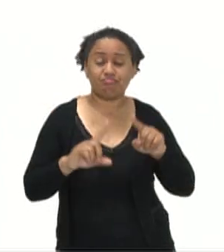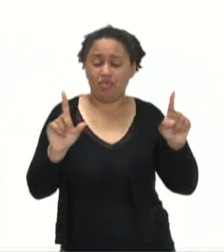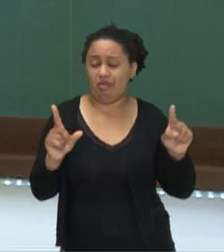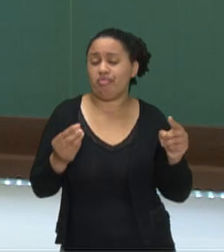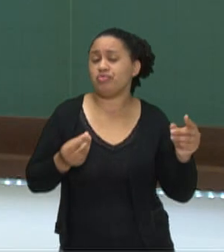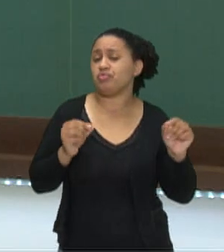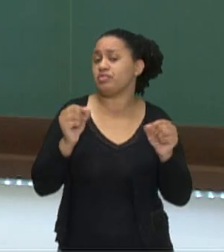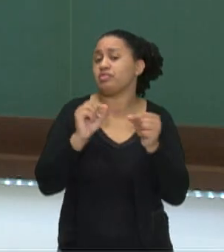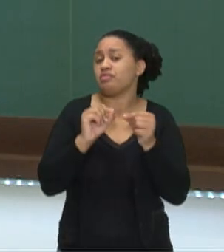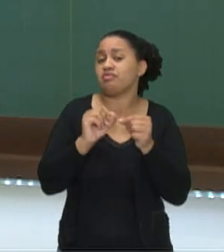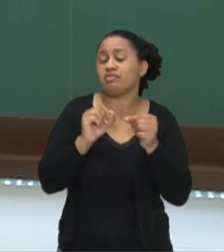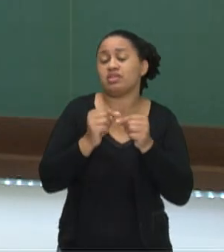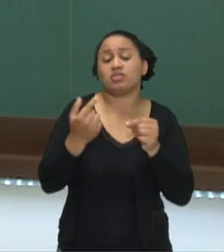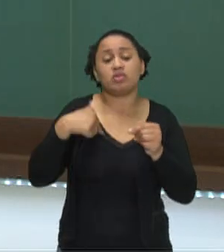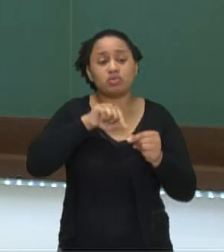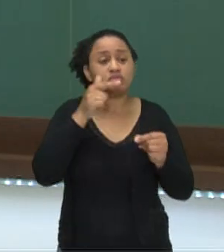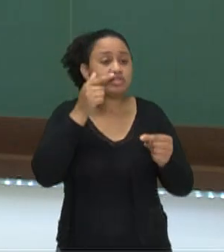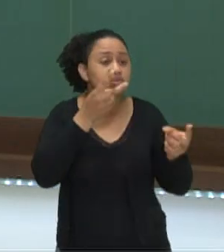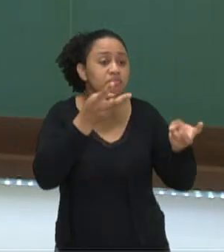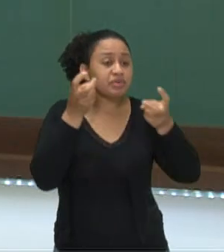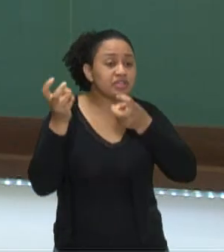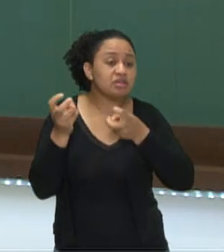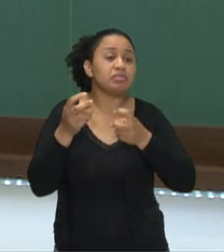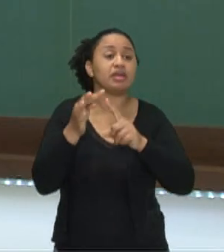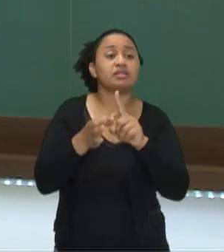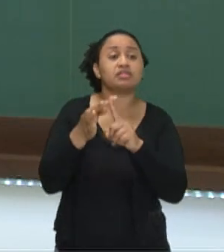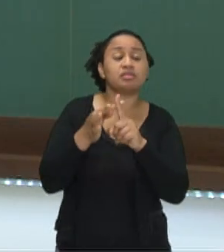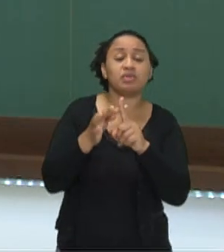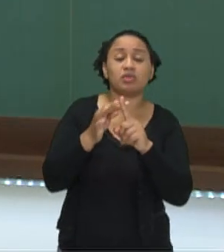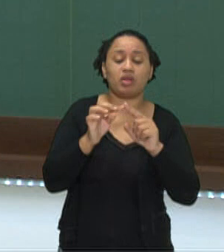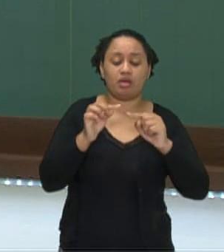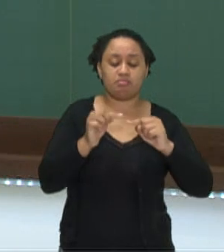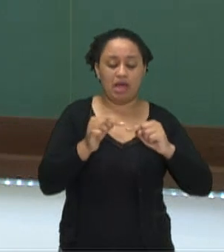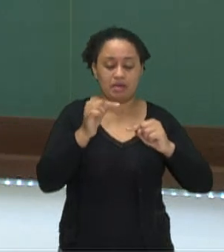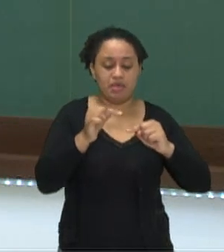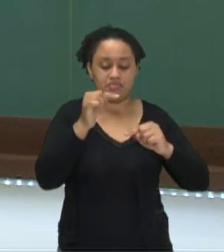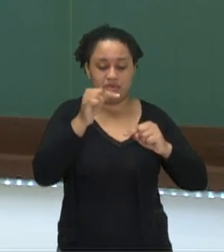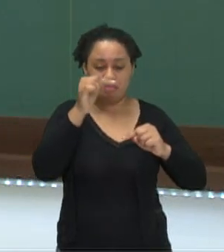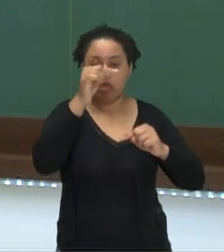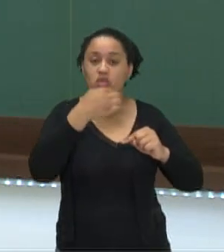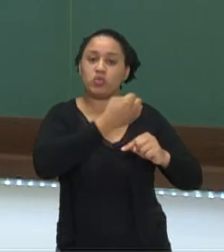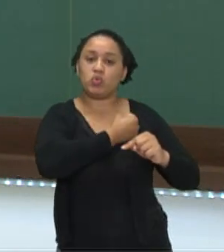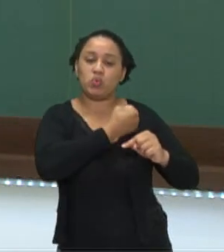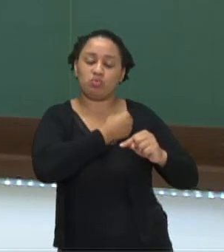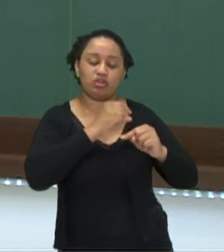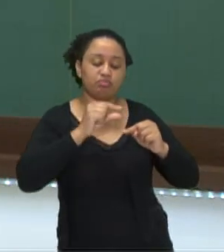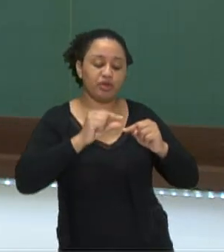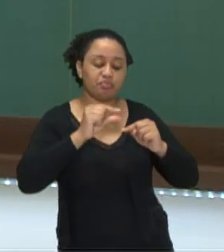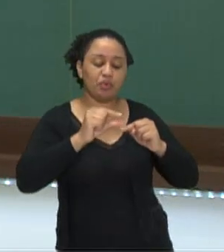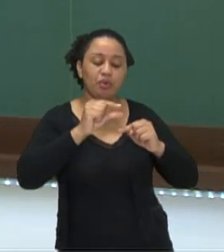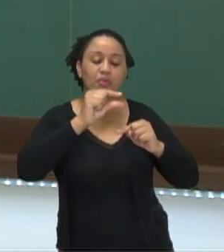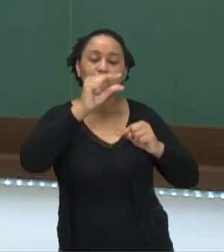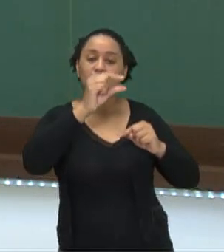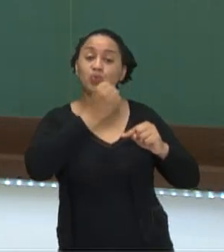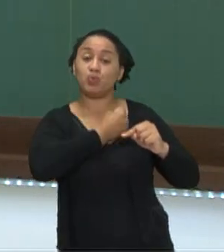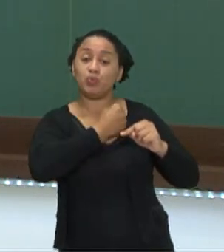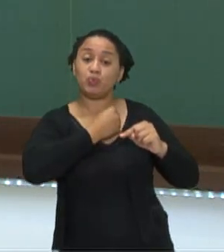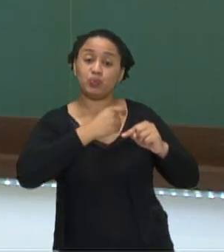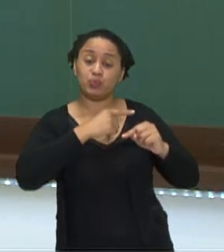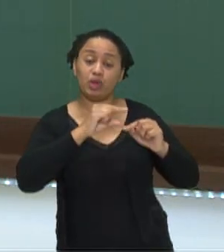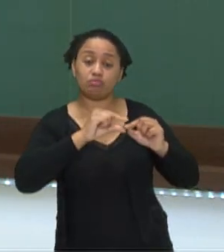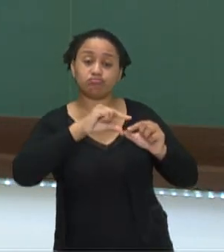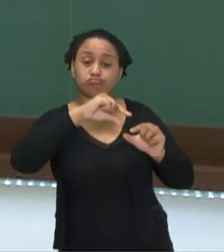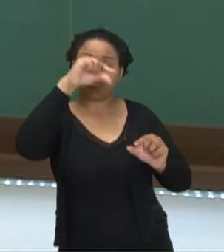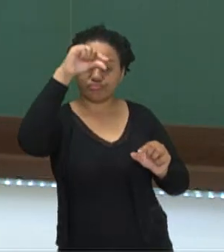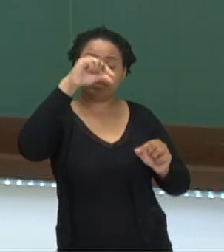permite que a gente identifique a temperatura são as escalas. Esses números que o termômetro apresenta. Então, qual